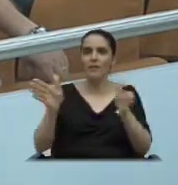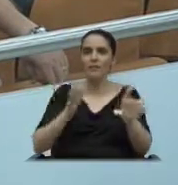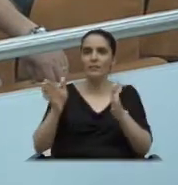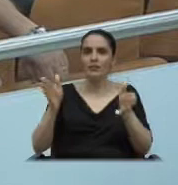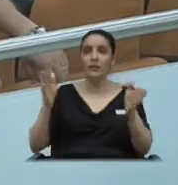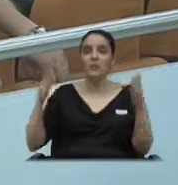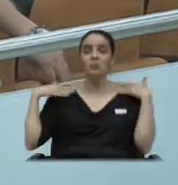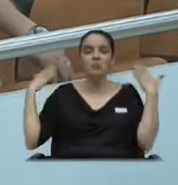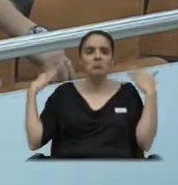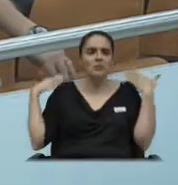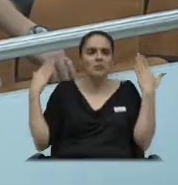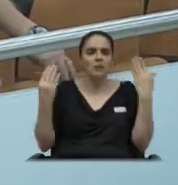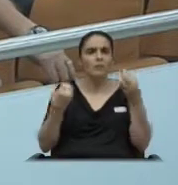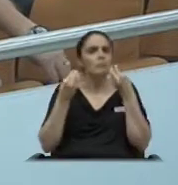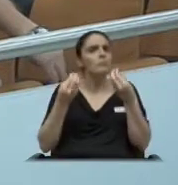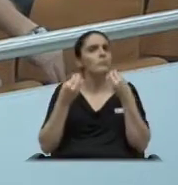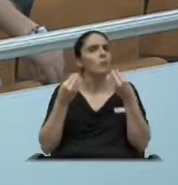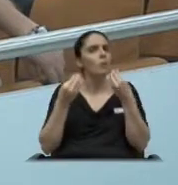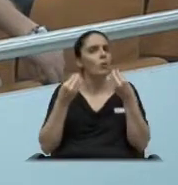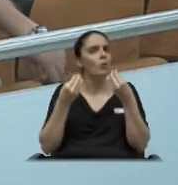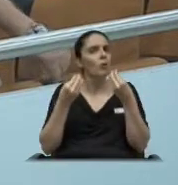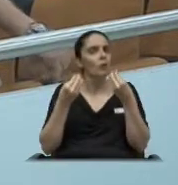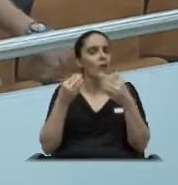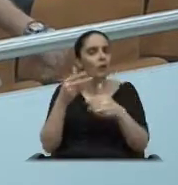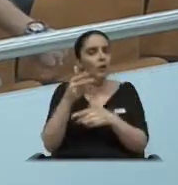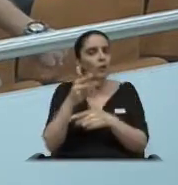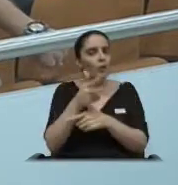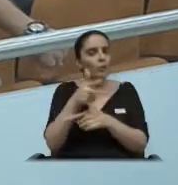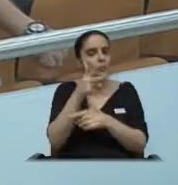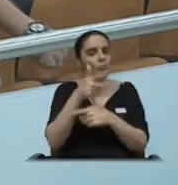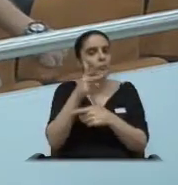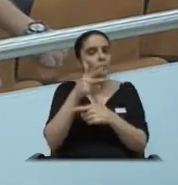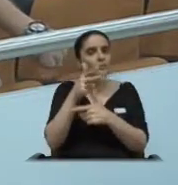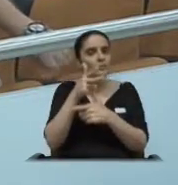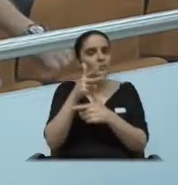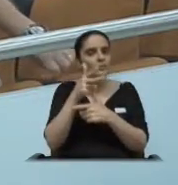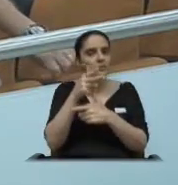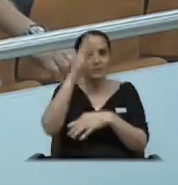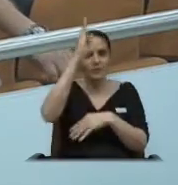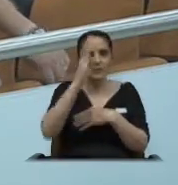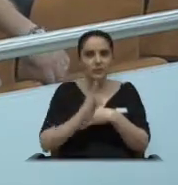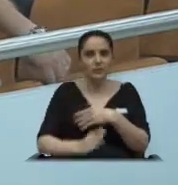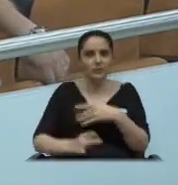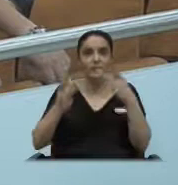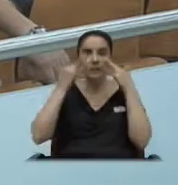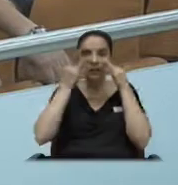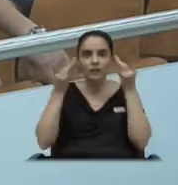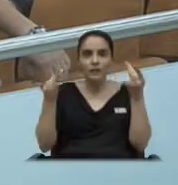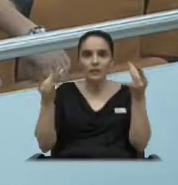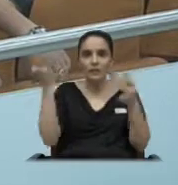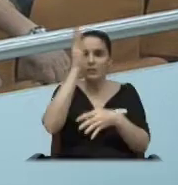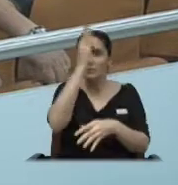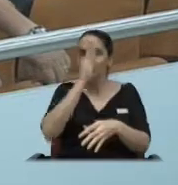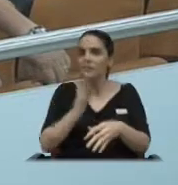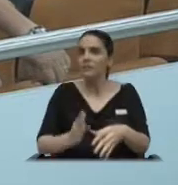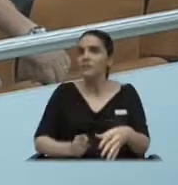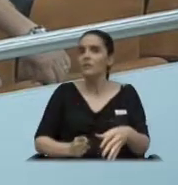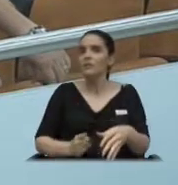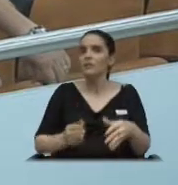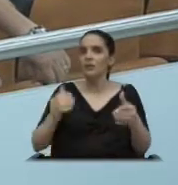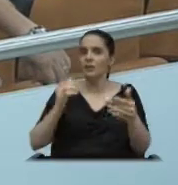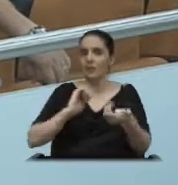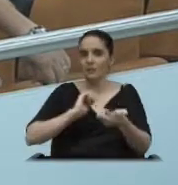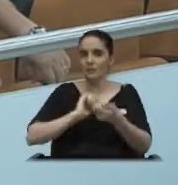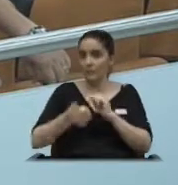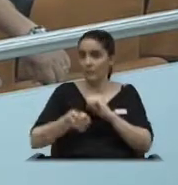adianta o cinema me dar uma cadeira cativa? Do que me adianta o teatro me dar uma cadeira cativa? Do que me adianta o esporte, por